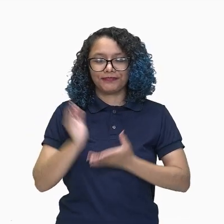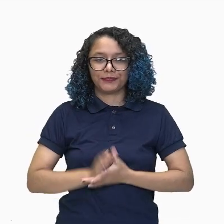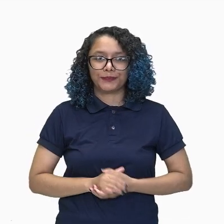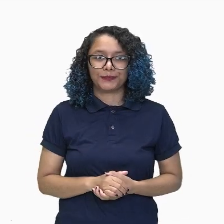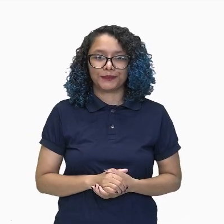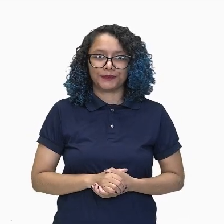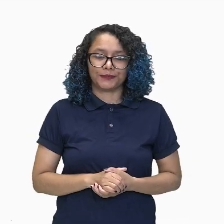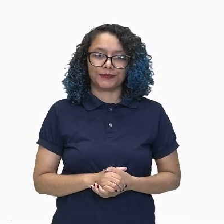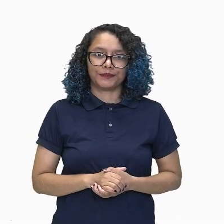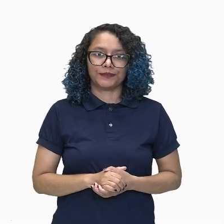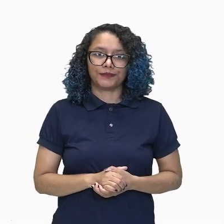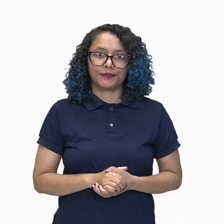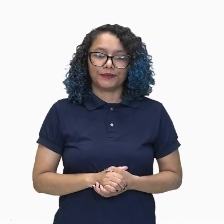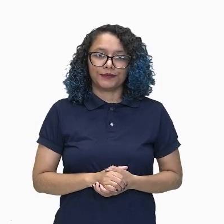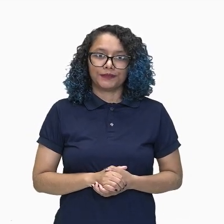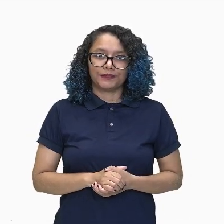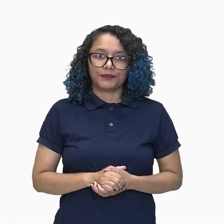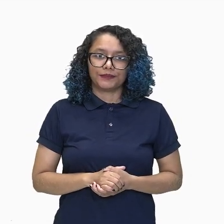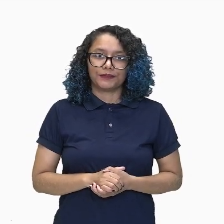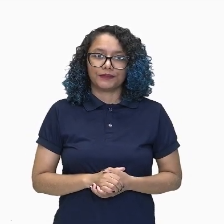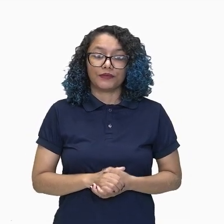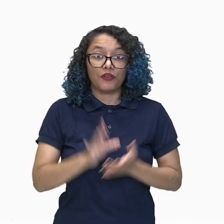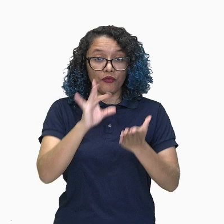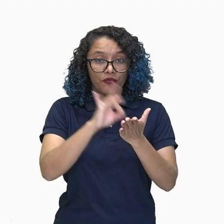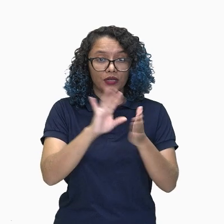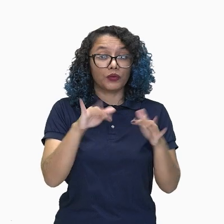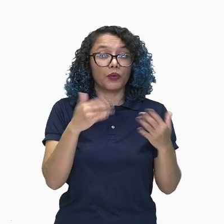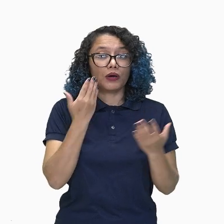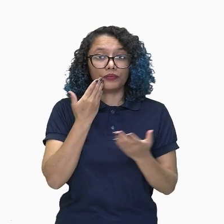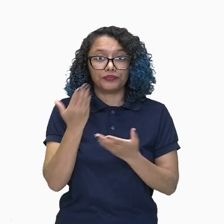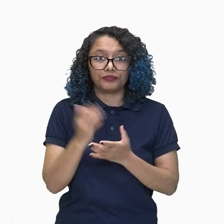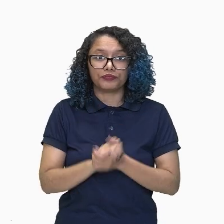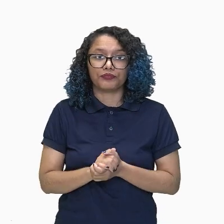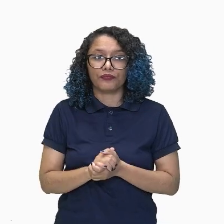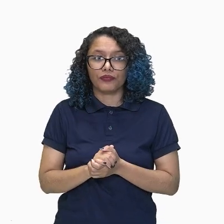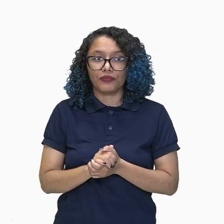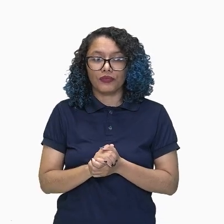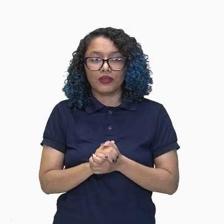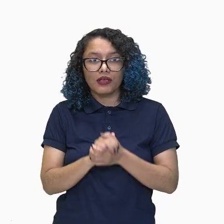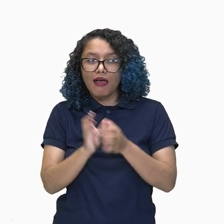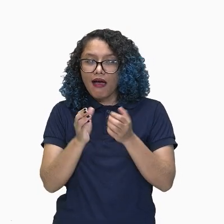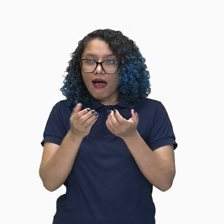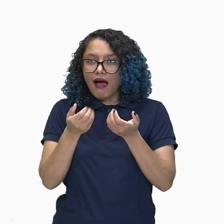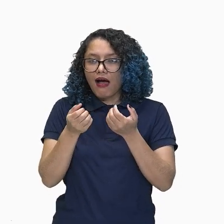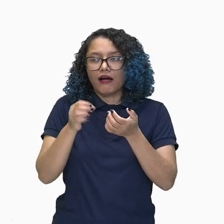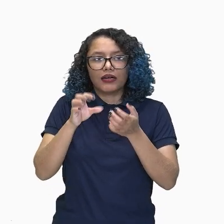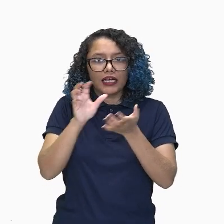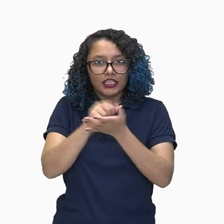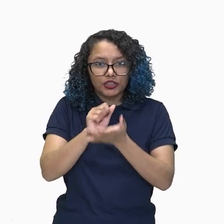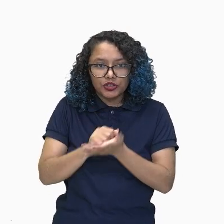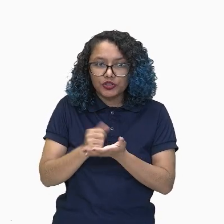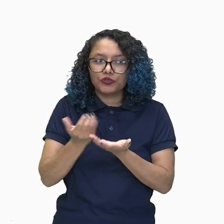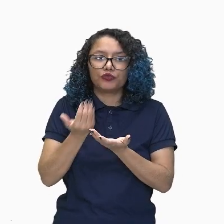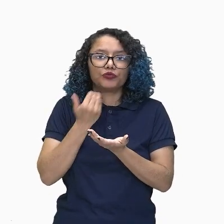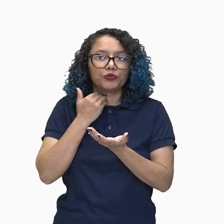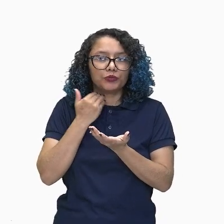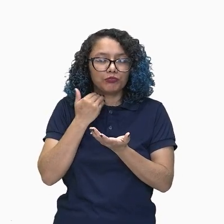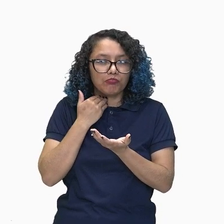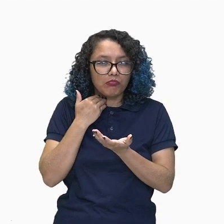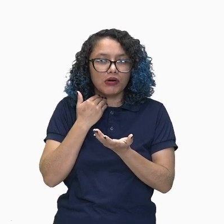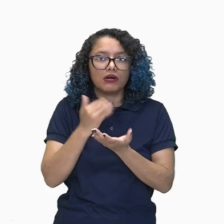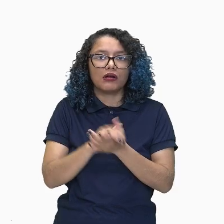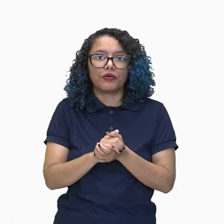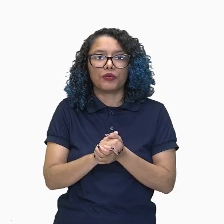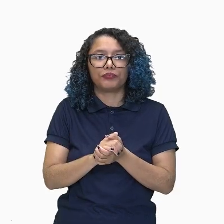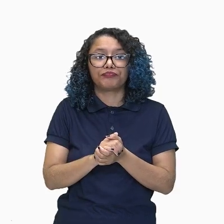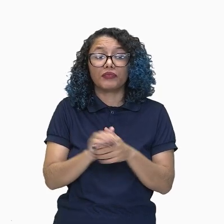olha só, um fato. Caso de abertura de contas bancárias ou realizações de empréstimos usando dados